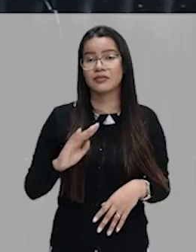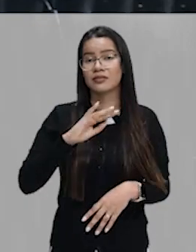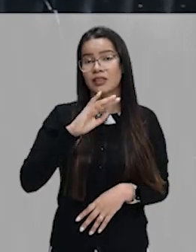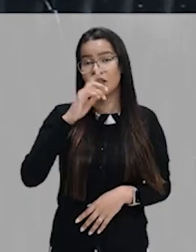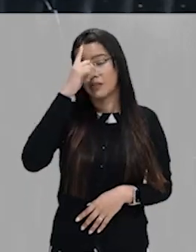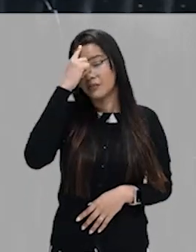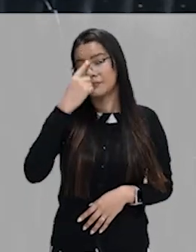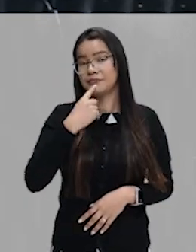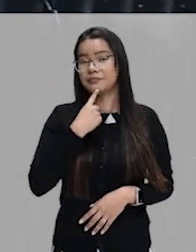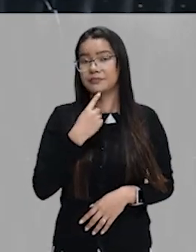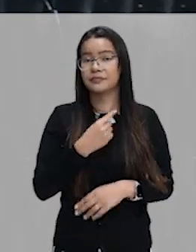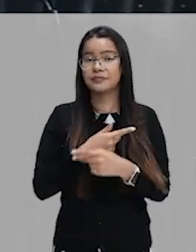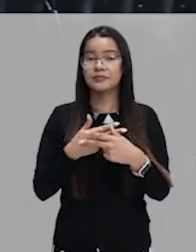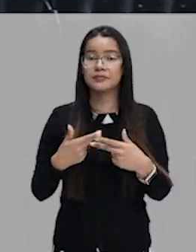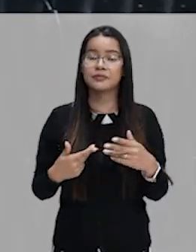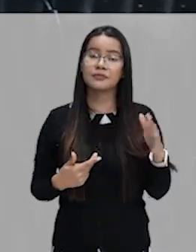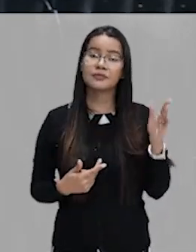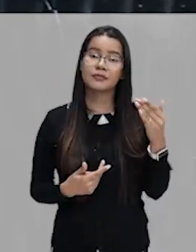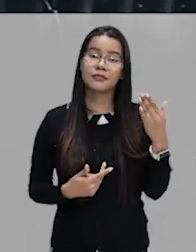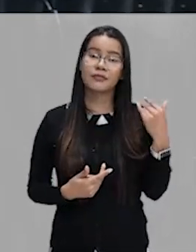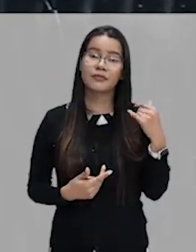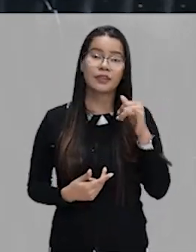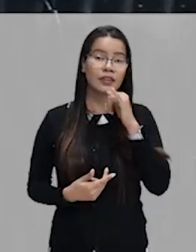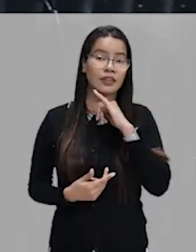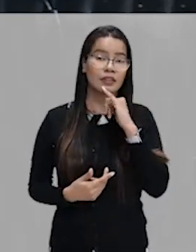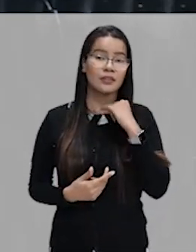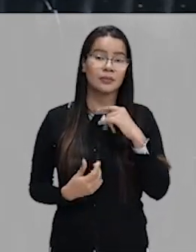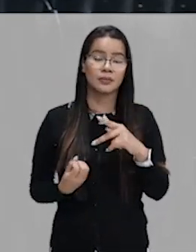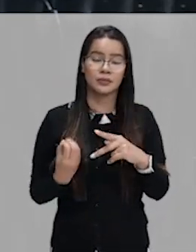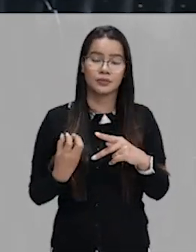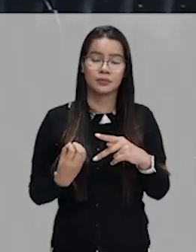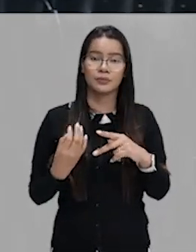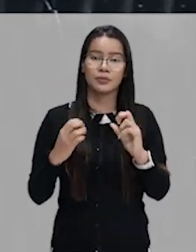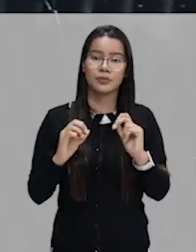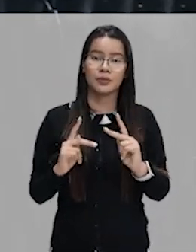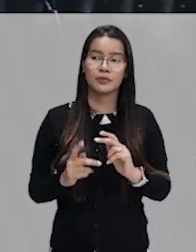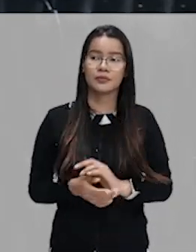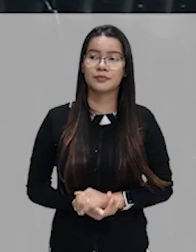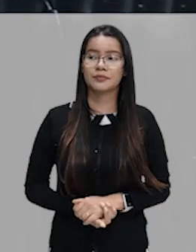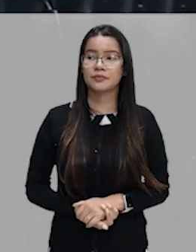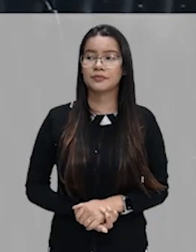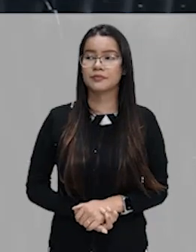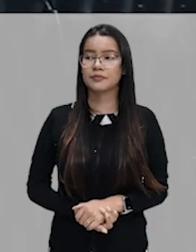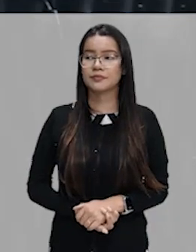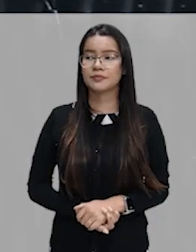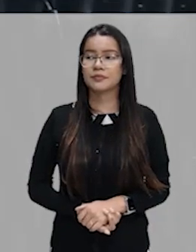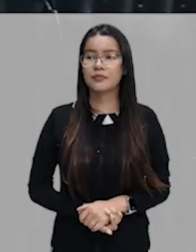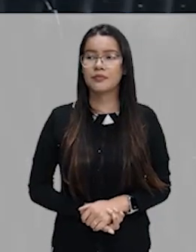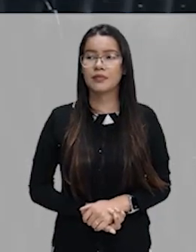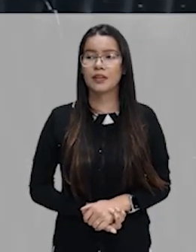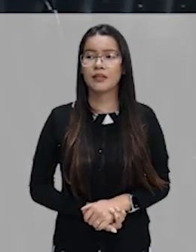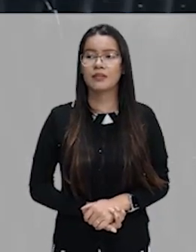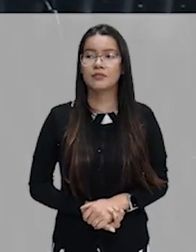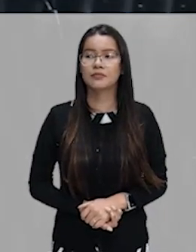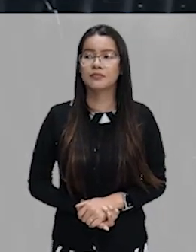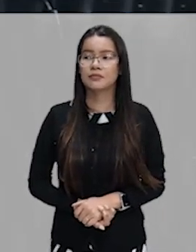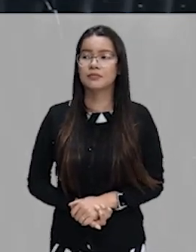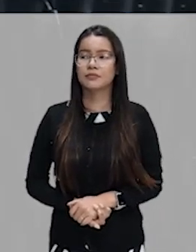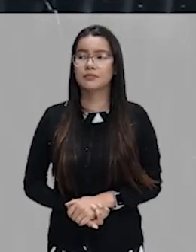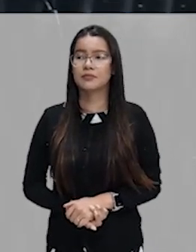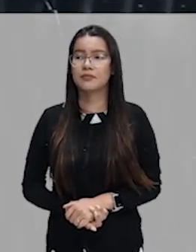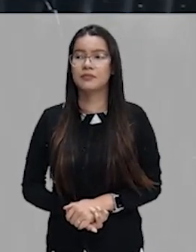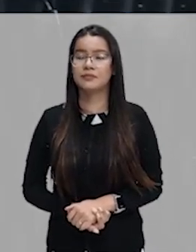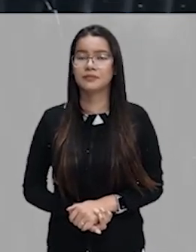no passado e, nesse exemplo, no plural. Trees, árvores, animals, animais. Por isso